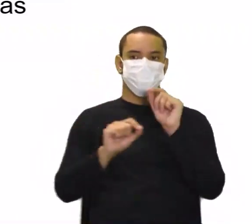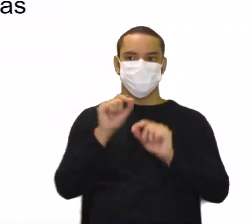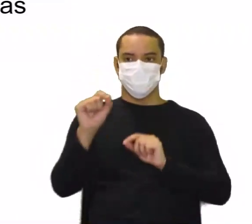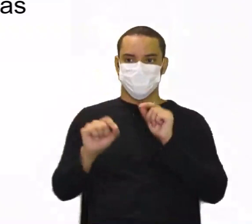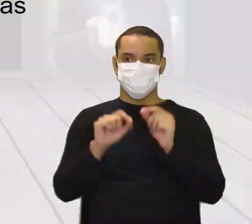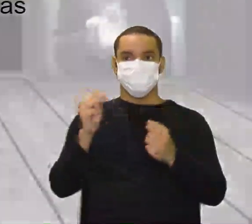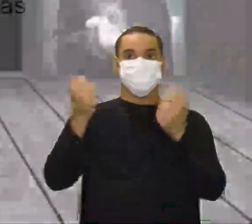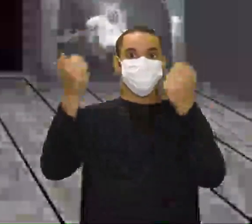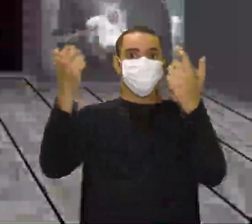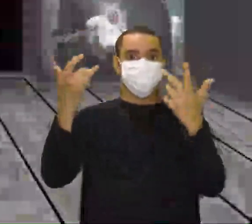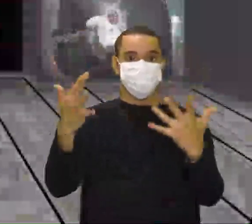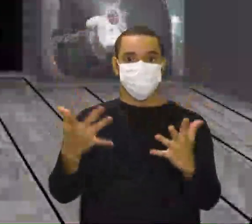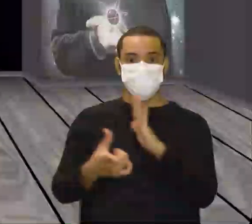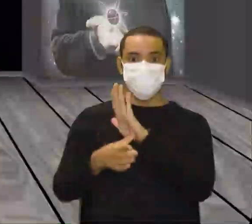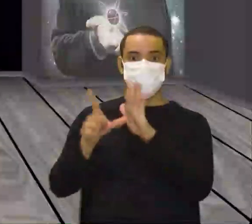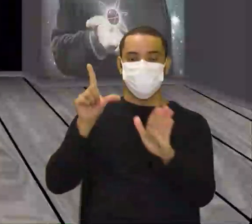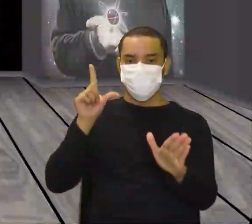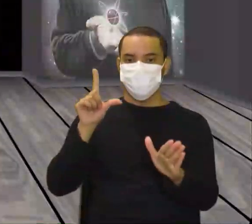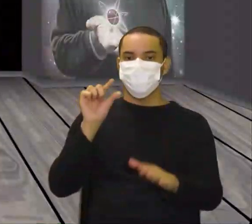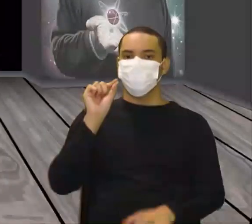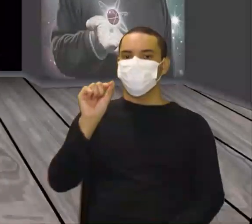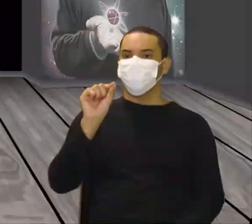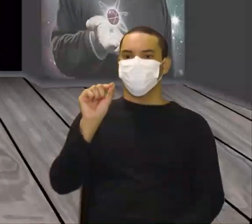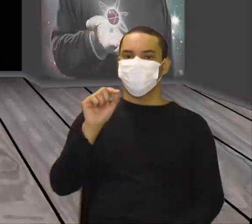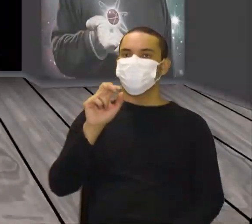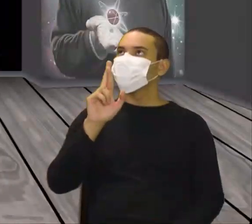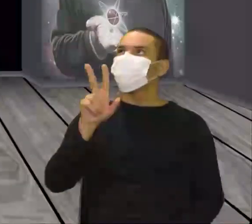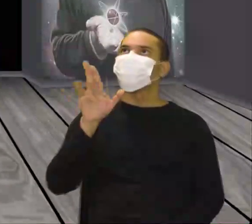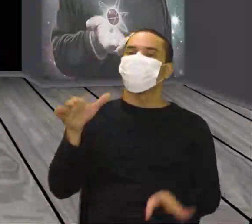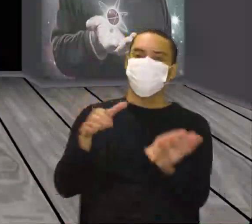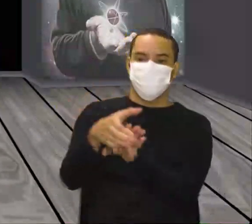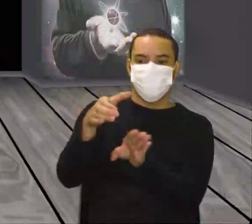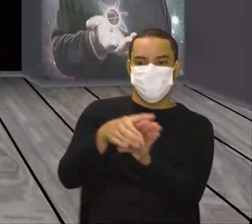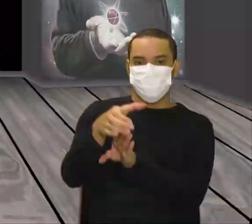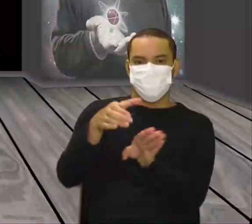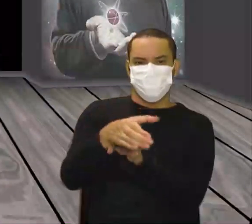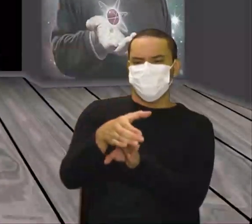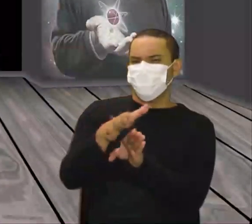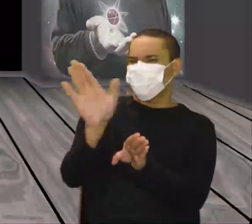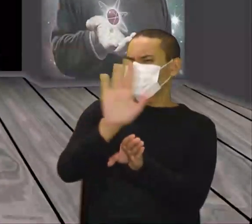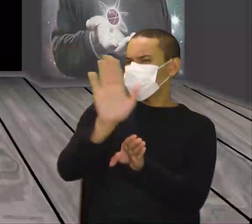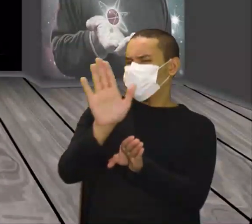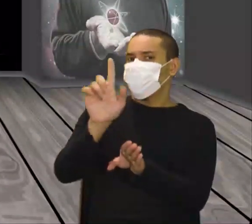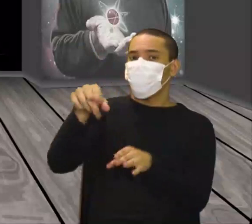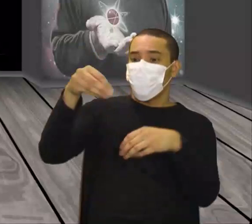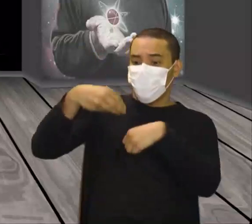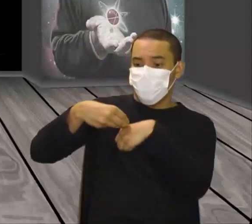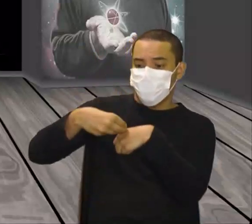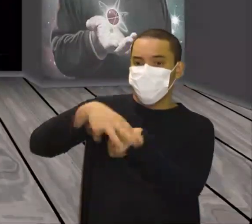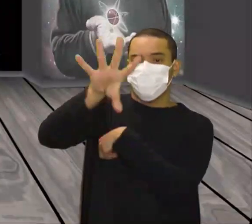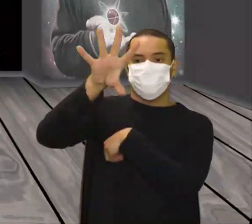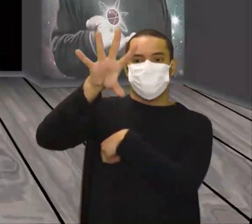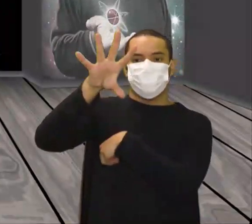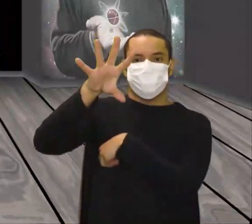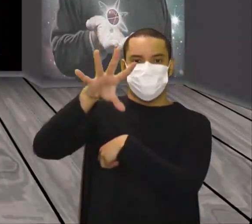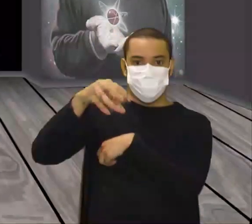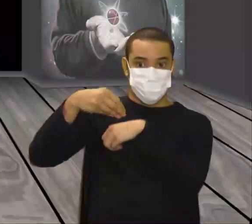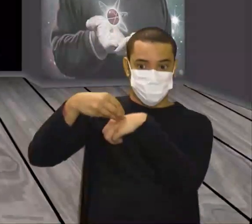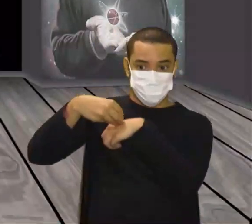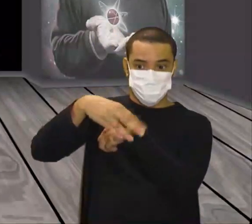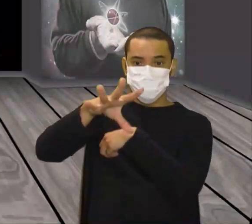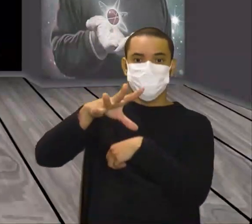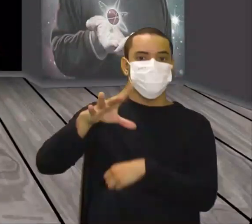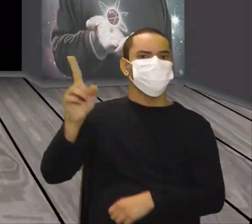e que foi falado, né, gente, não um conselho, né, porque geralmente ninguém escuta conselho, mas uma dica: